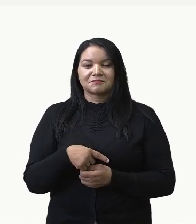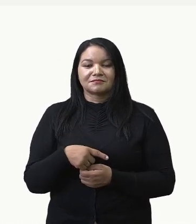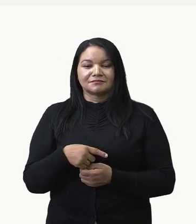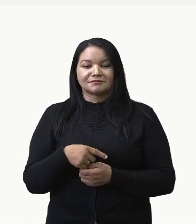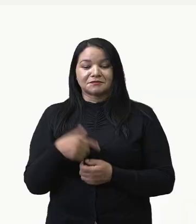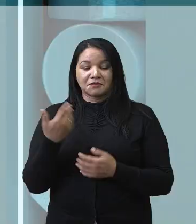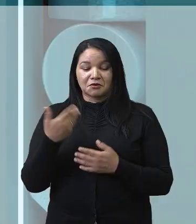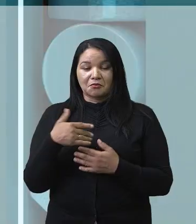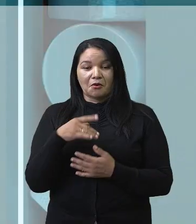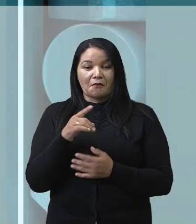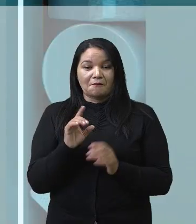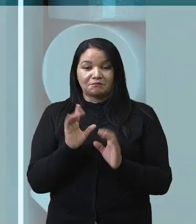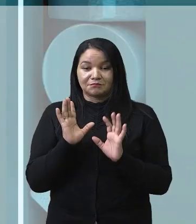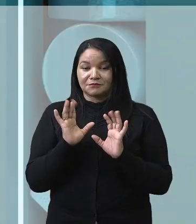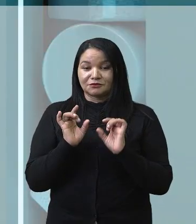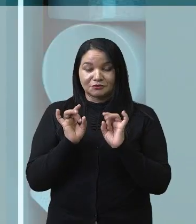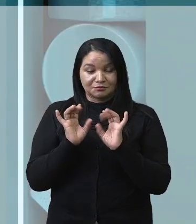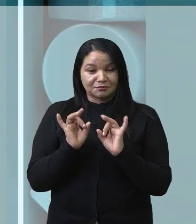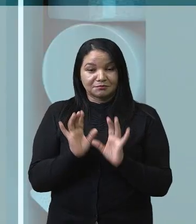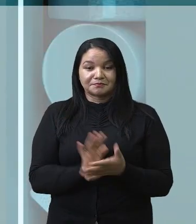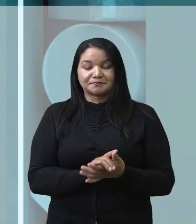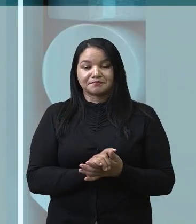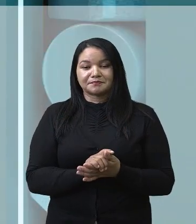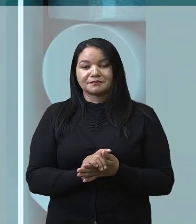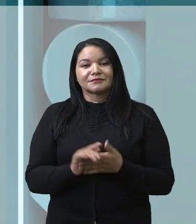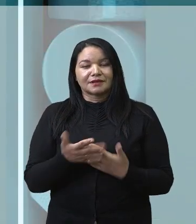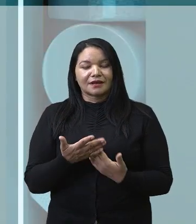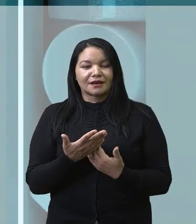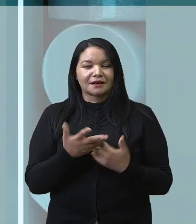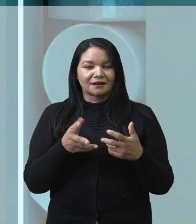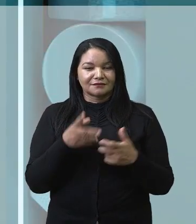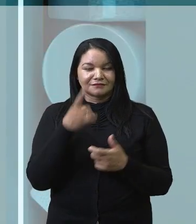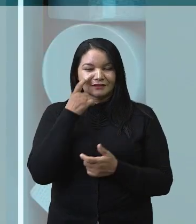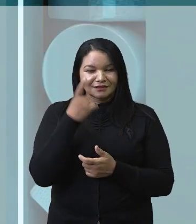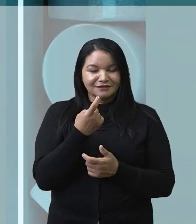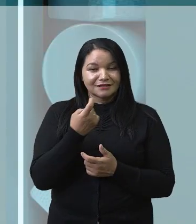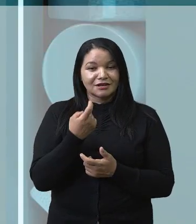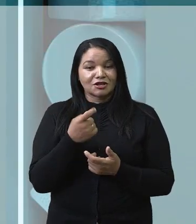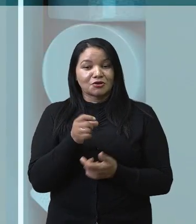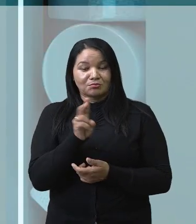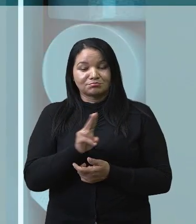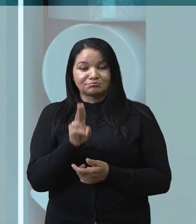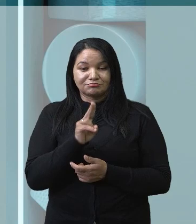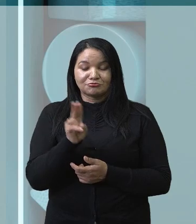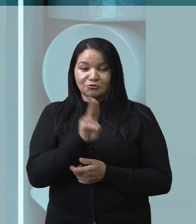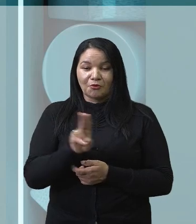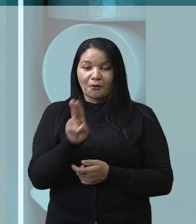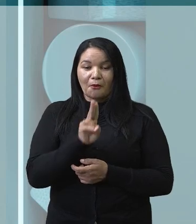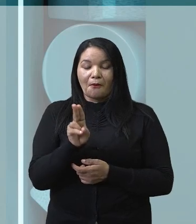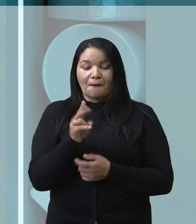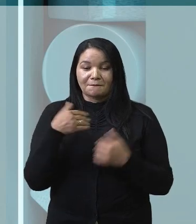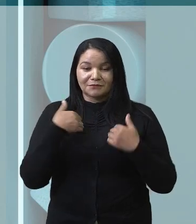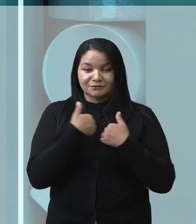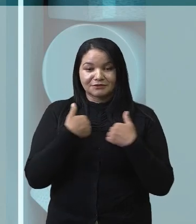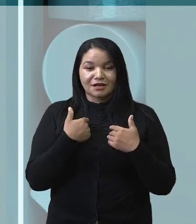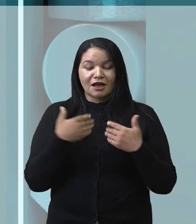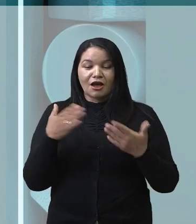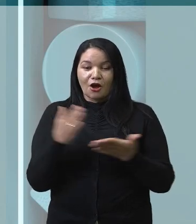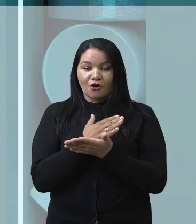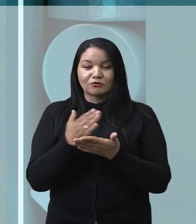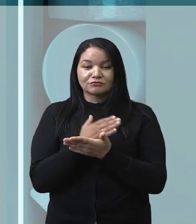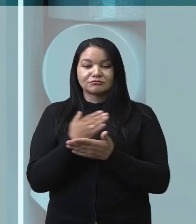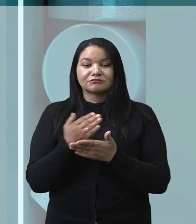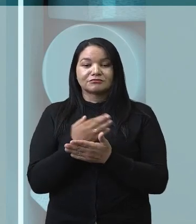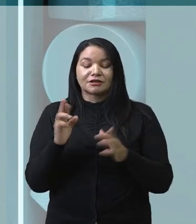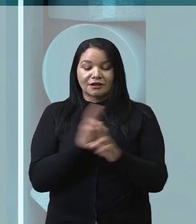lindíssimo né É bem interessante né Essas expressões com nome de animais algumas nós percebemos que tem relação com com a